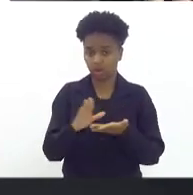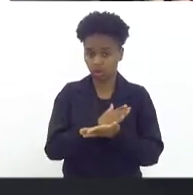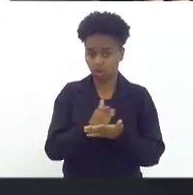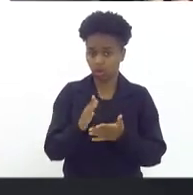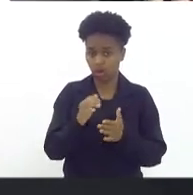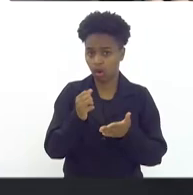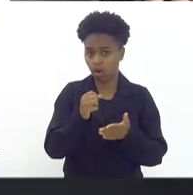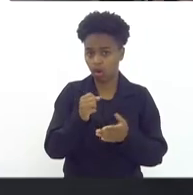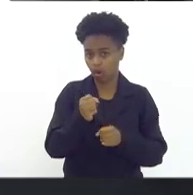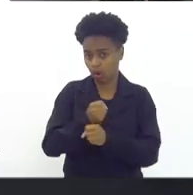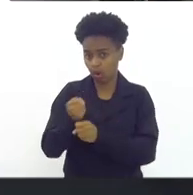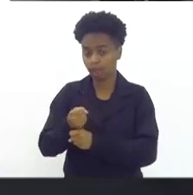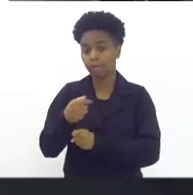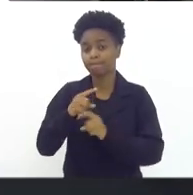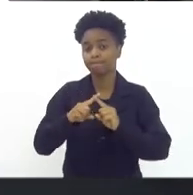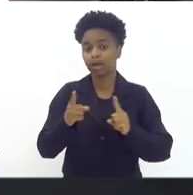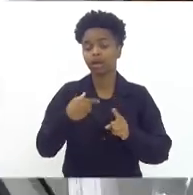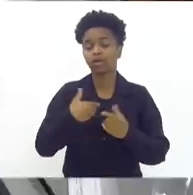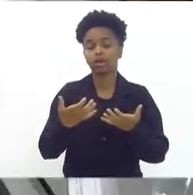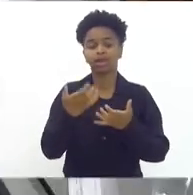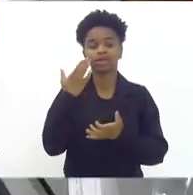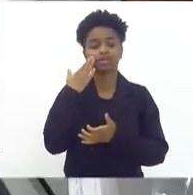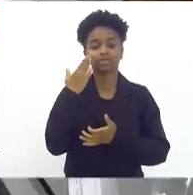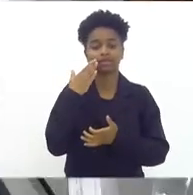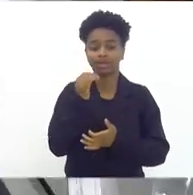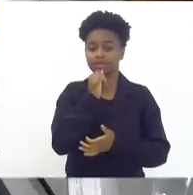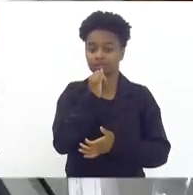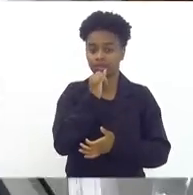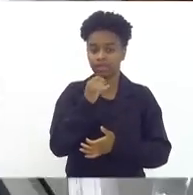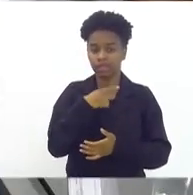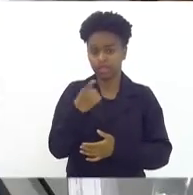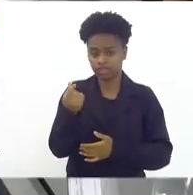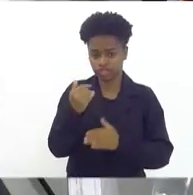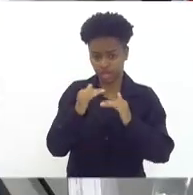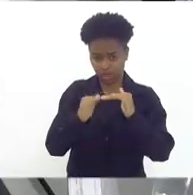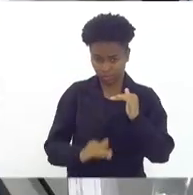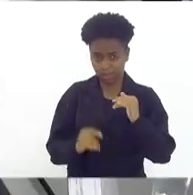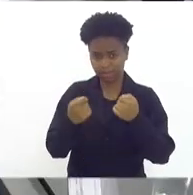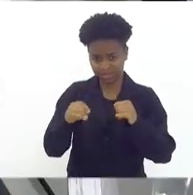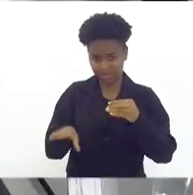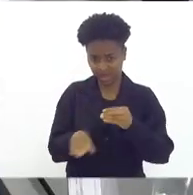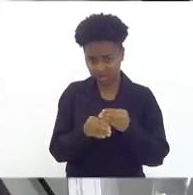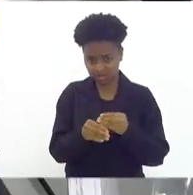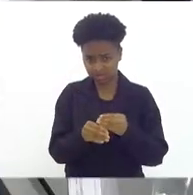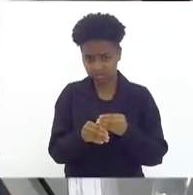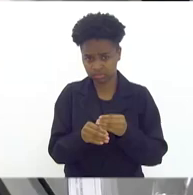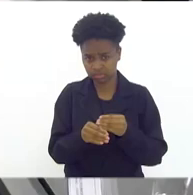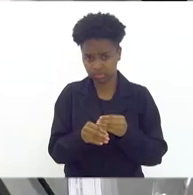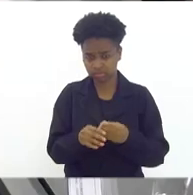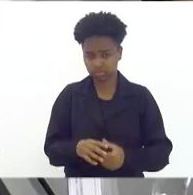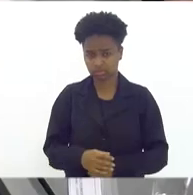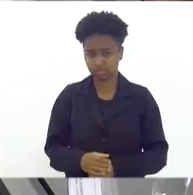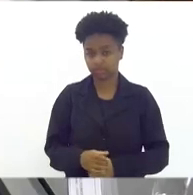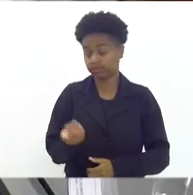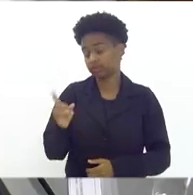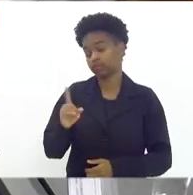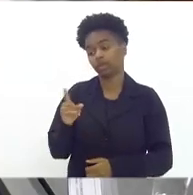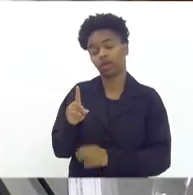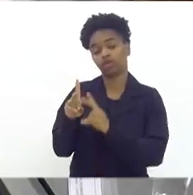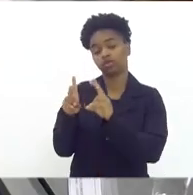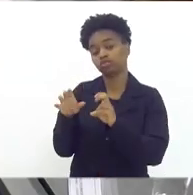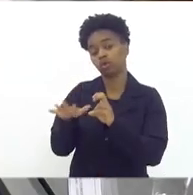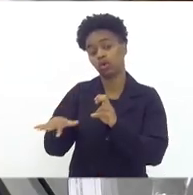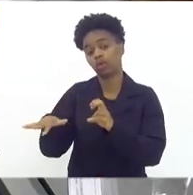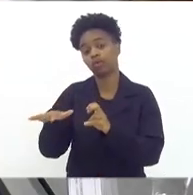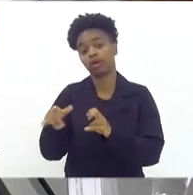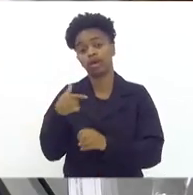eu quero ver sobre esse programa aqui entendeu baixa renda vai ter que fazer aditivo também verdade aí com relação a essa questão Eu imagino